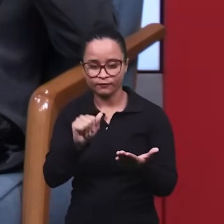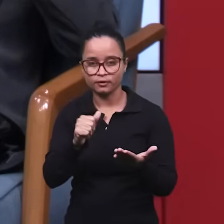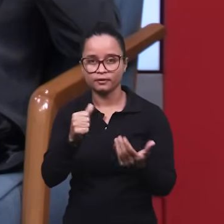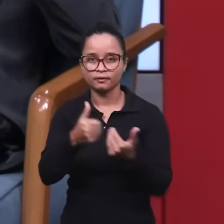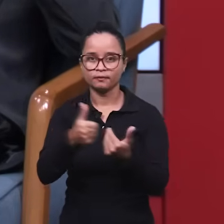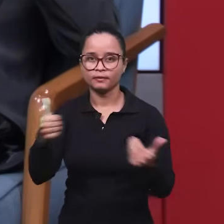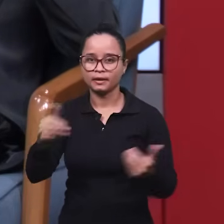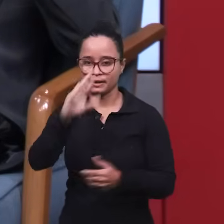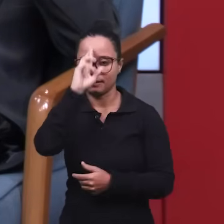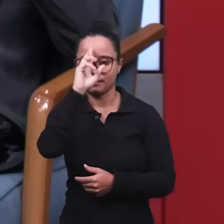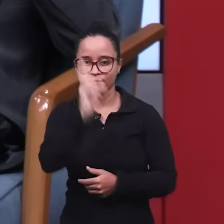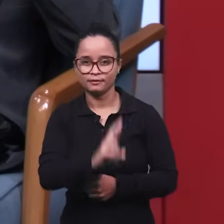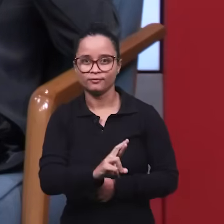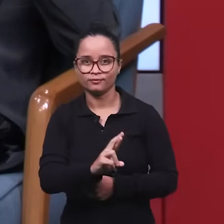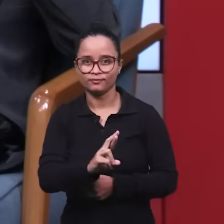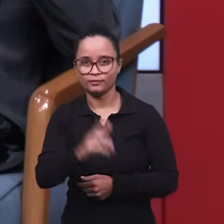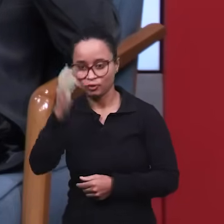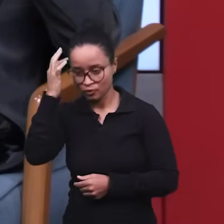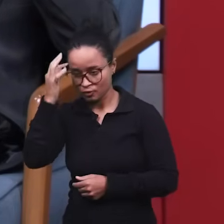razão do espírito.